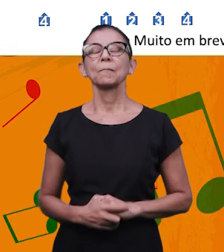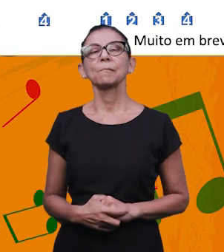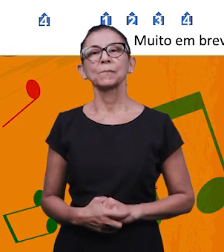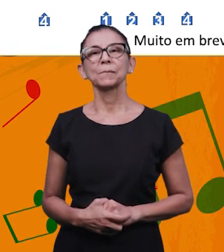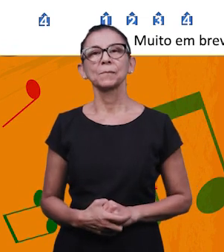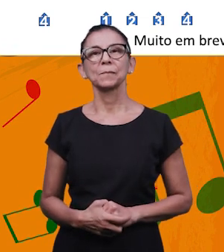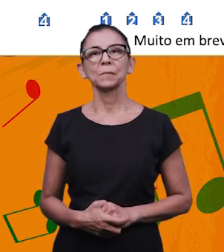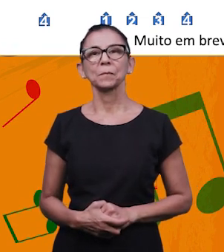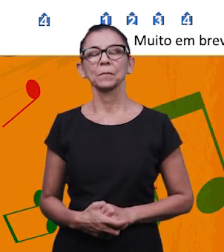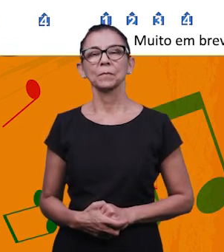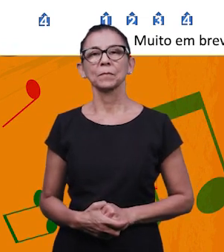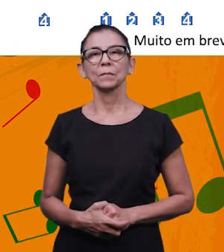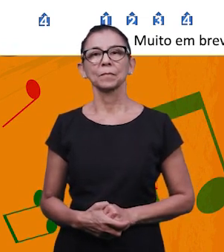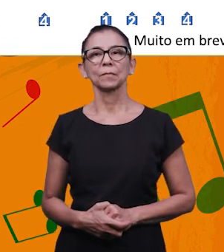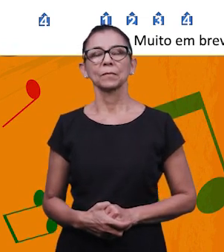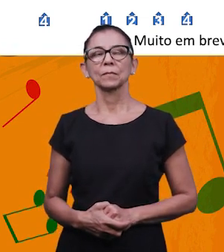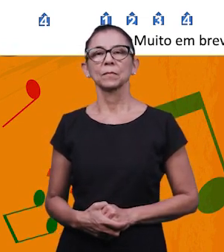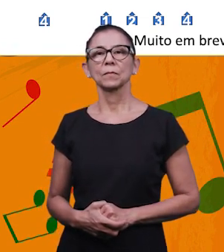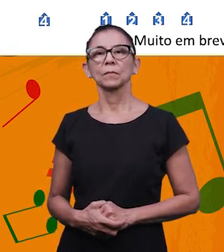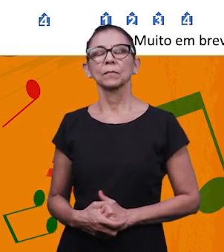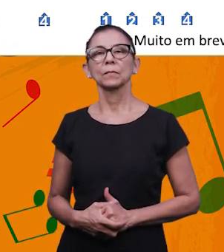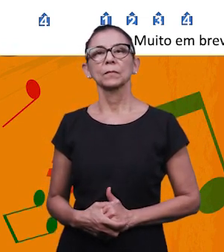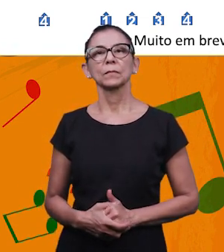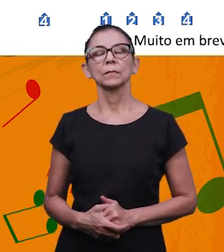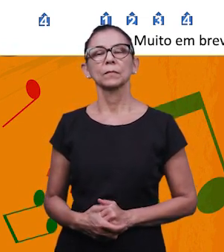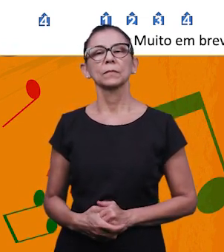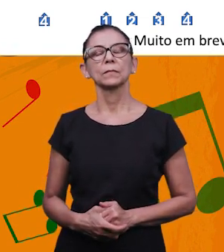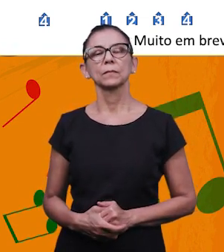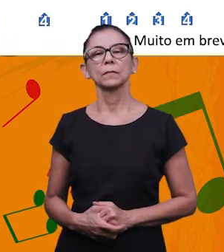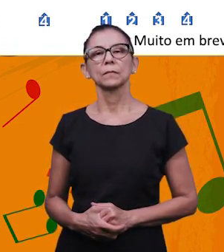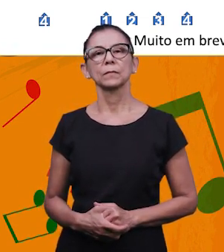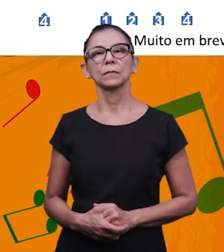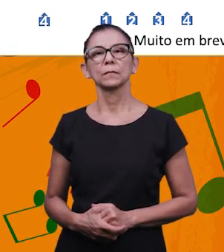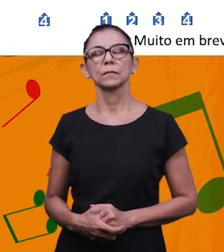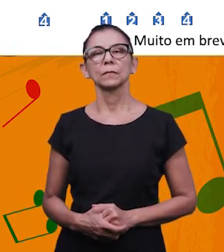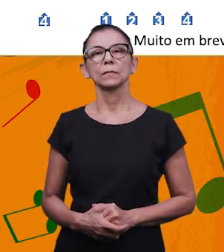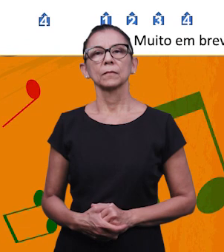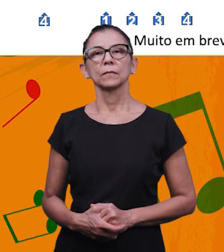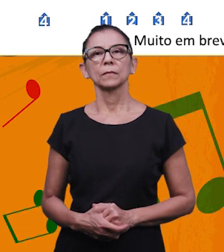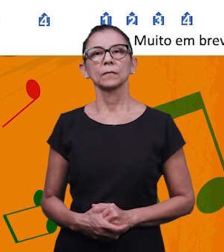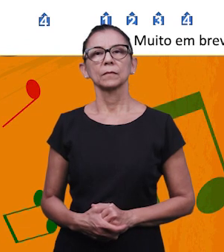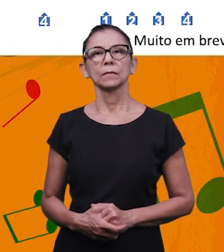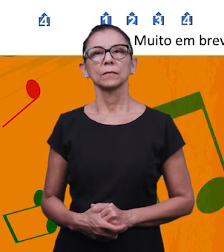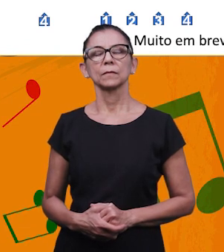direita e depois vamos passar a mão esquerda e depois vamos juntar as mãos.